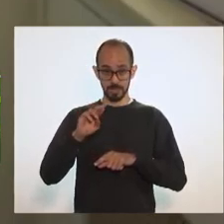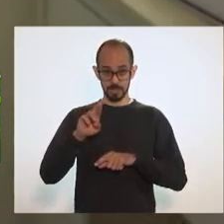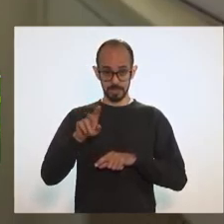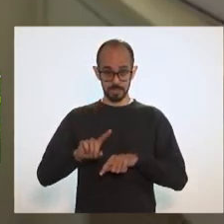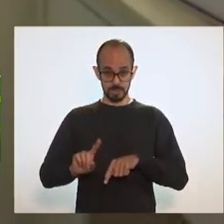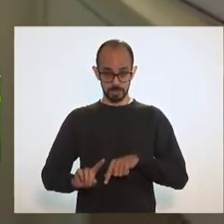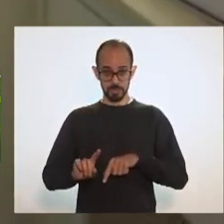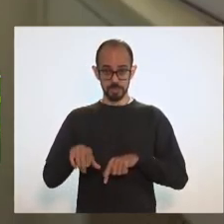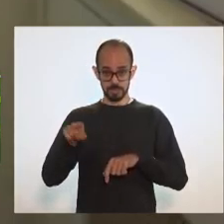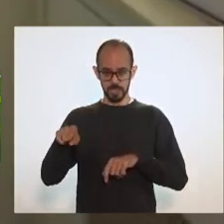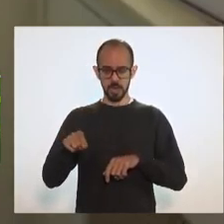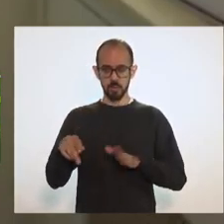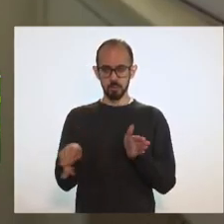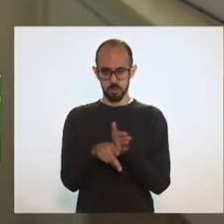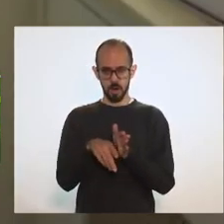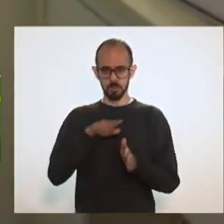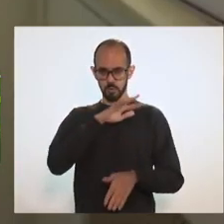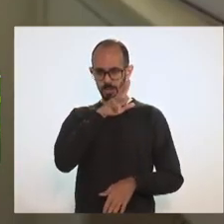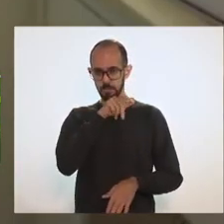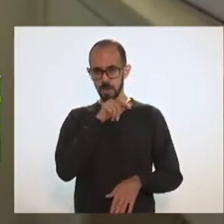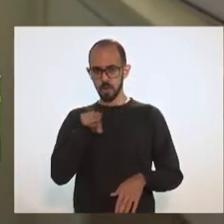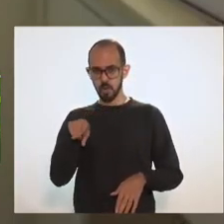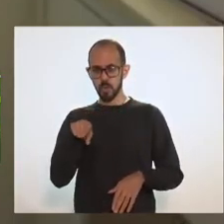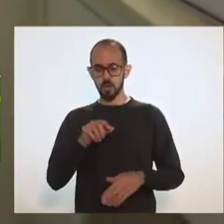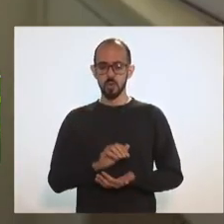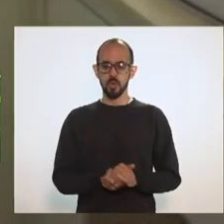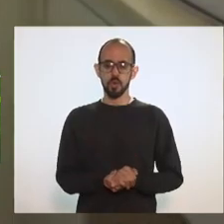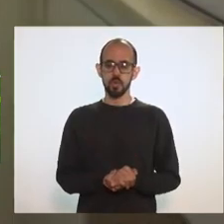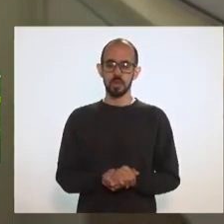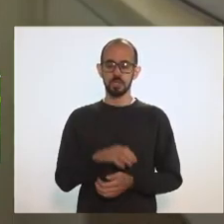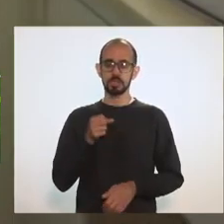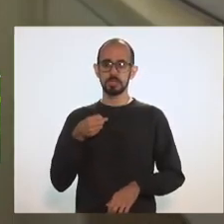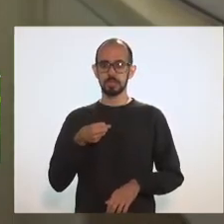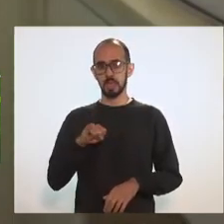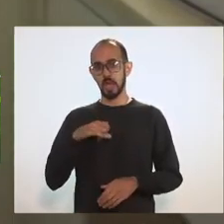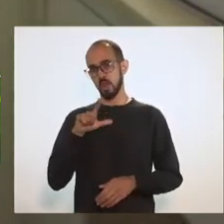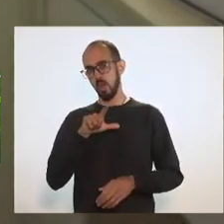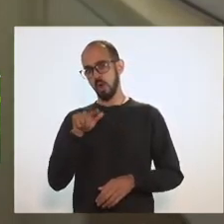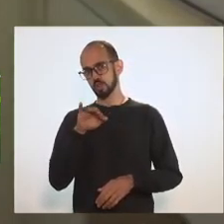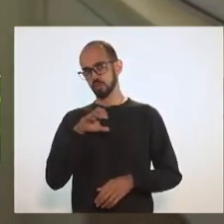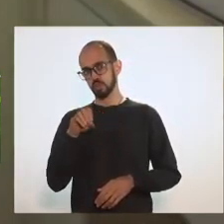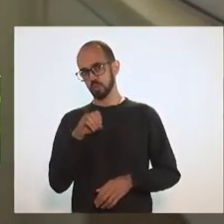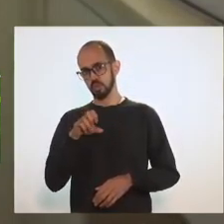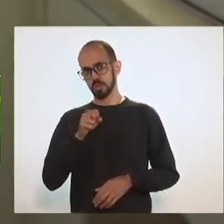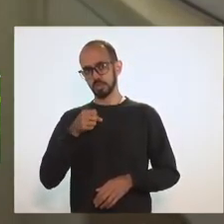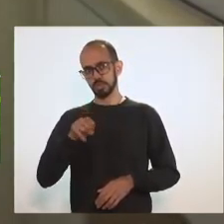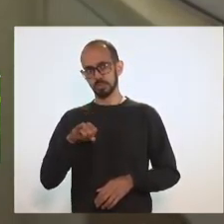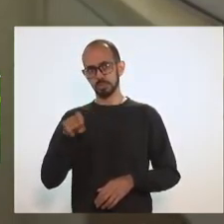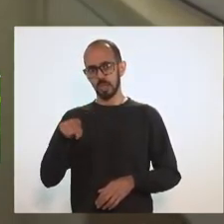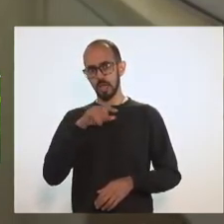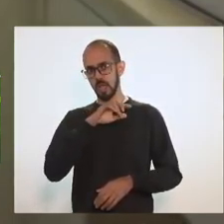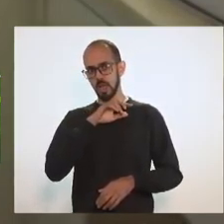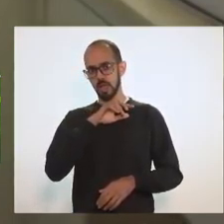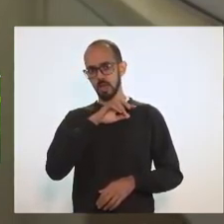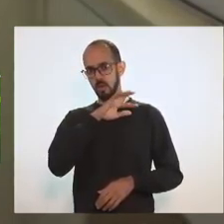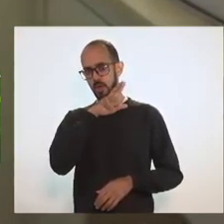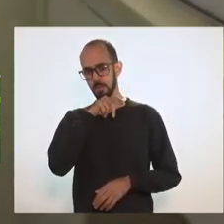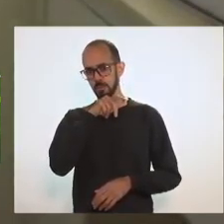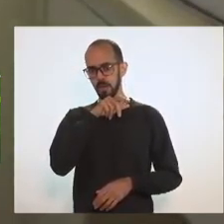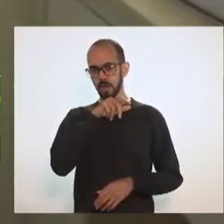geral, quando é o macho, o que se exporta é o esperma. Mas, quando